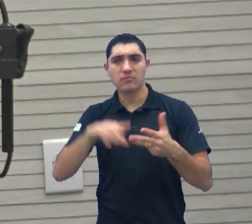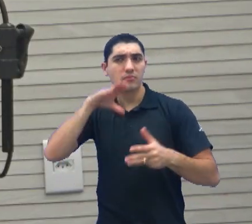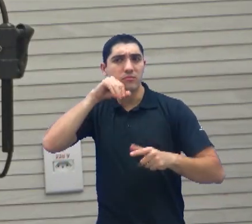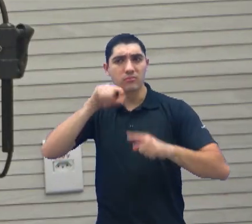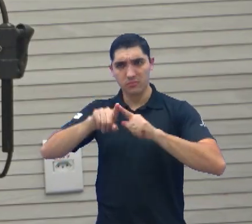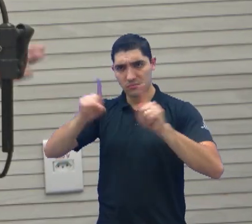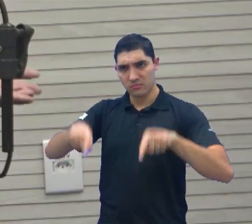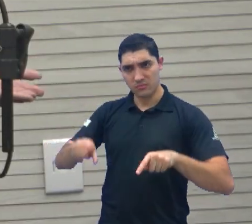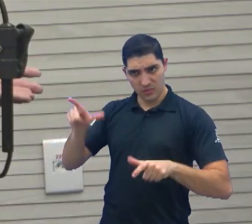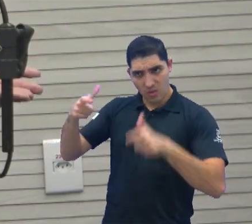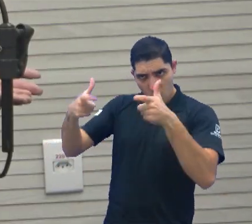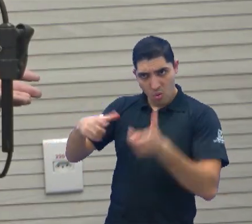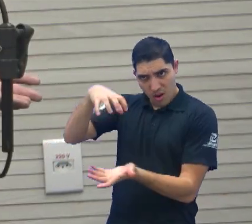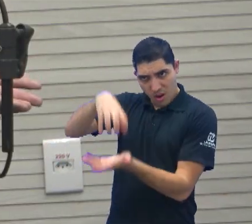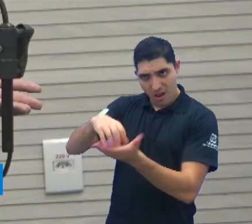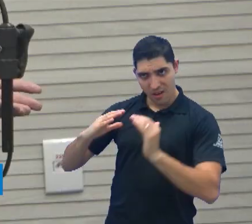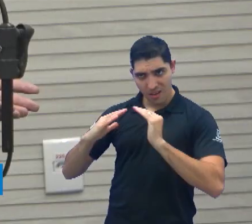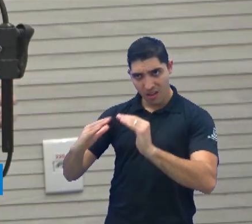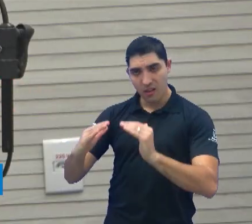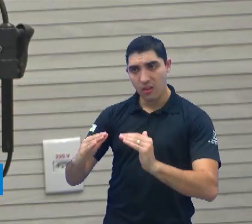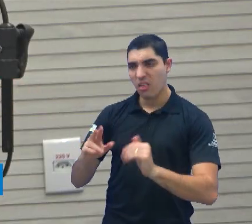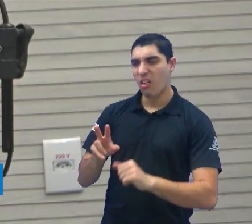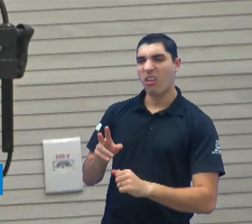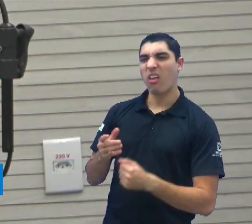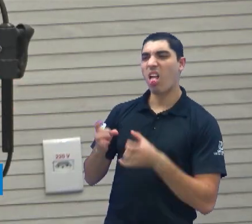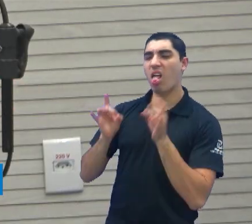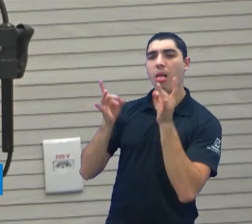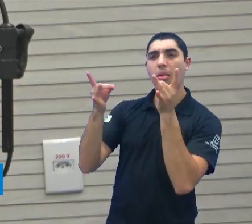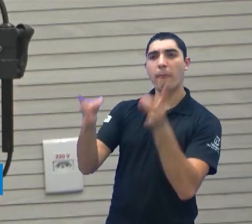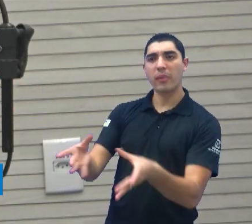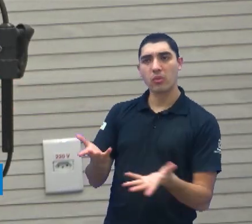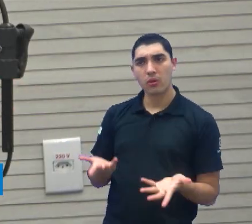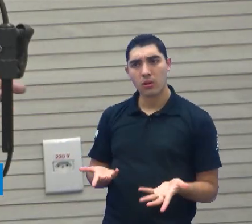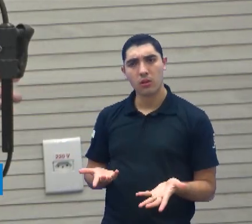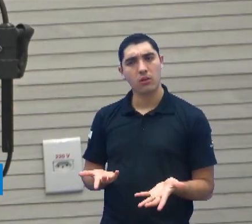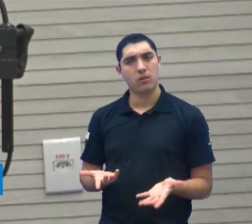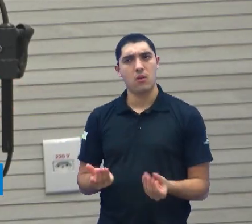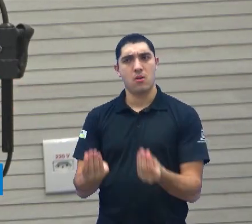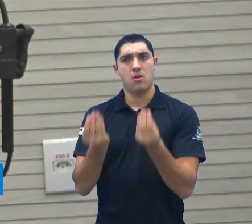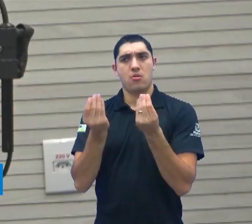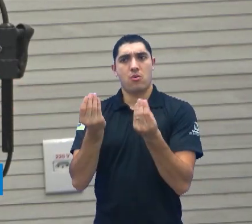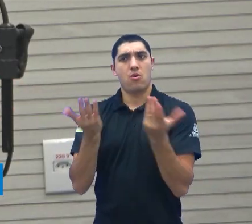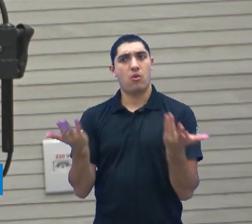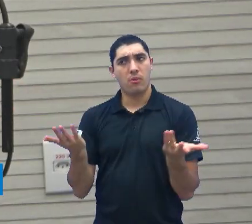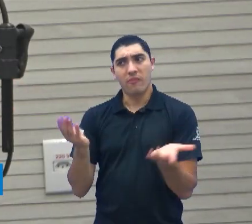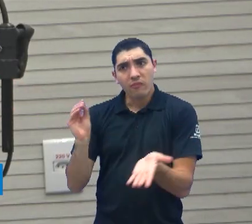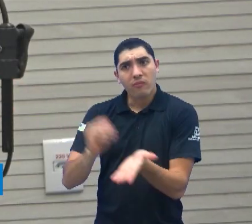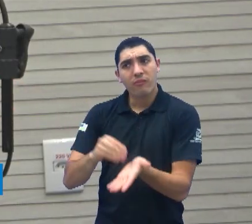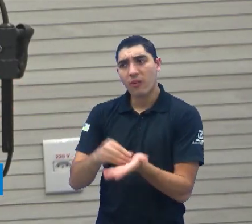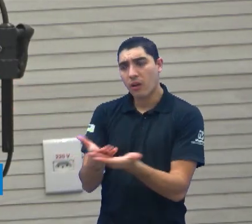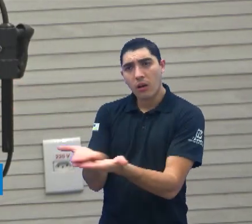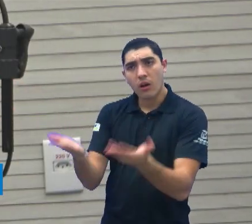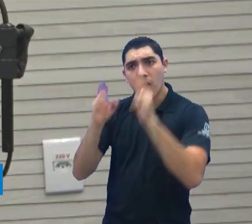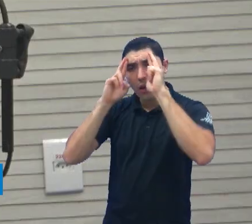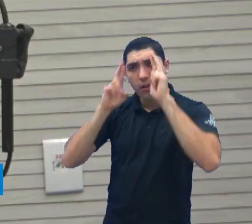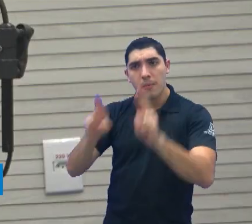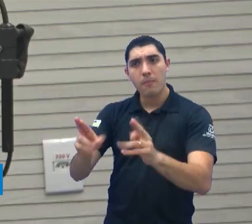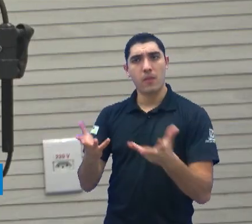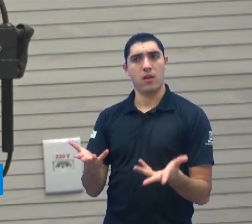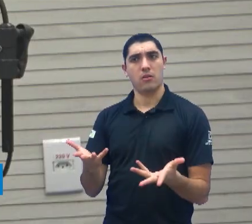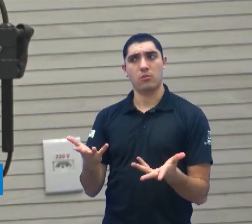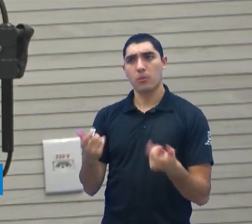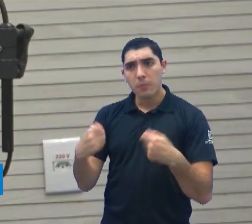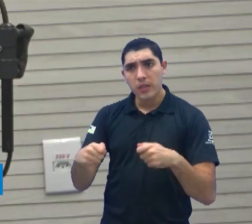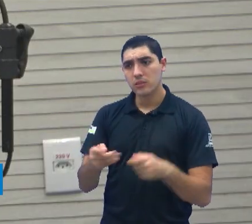Zoonoses como bichos. Então a gente pede uma providência e respeito para que a gente possa levar dignidade tanto